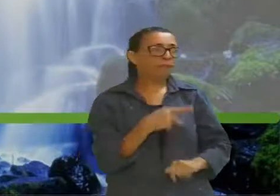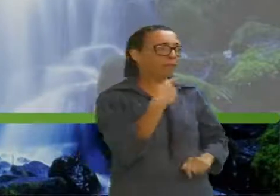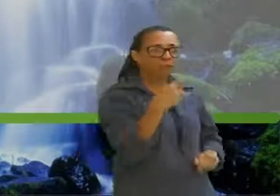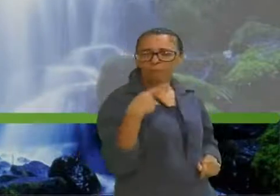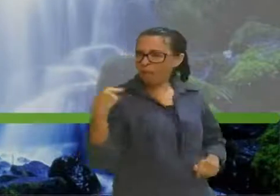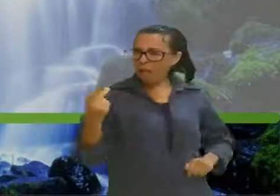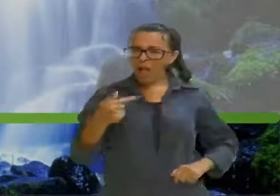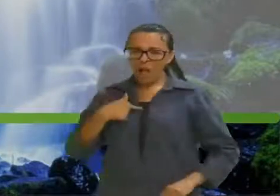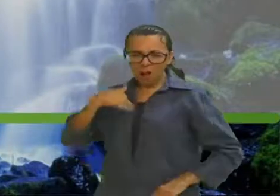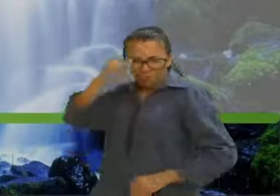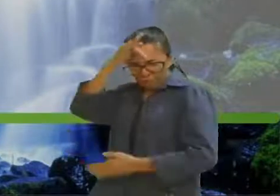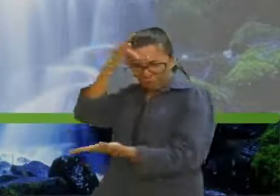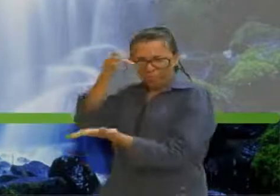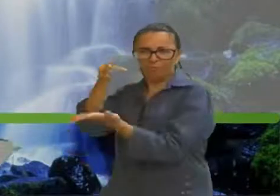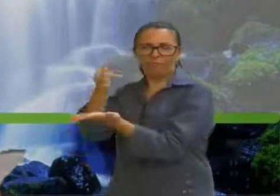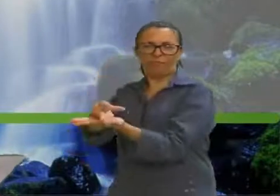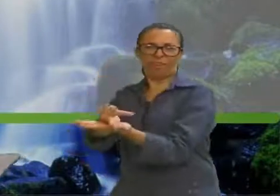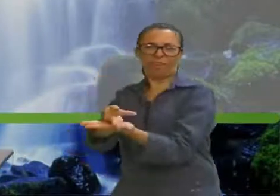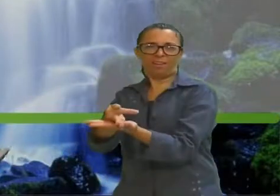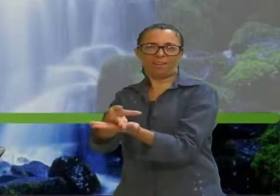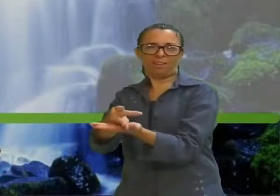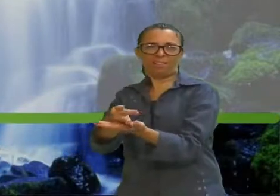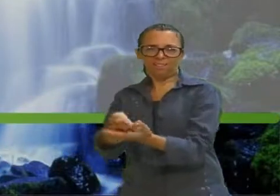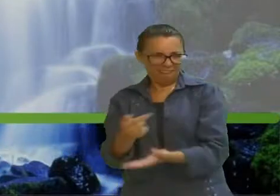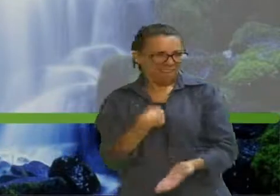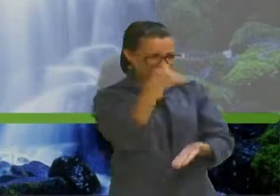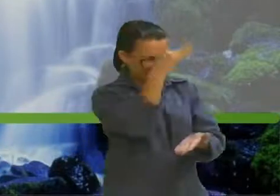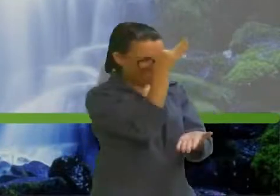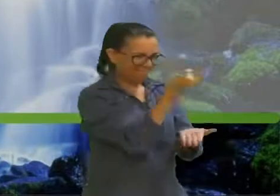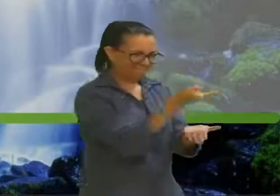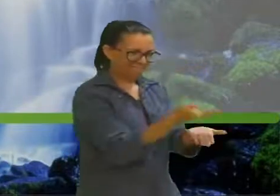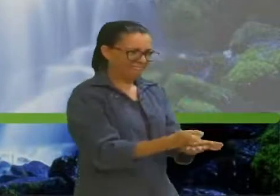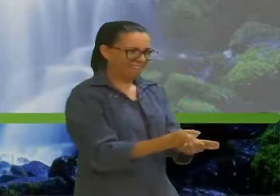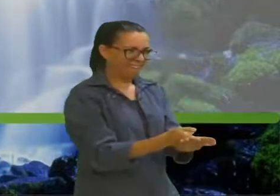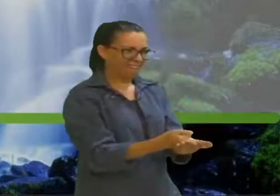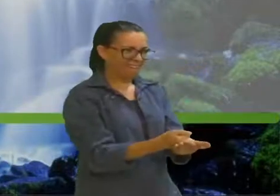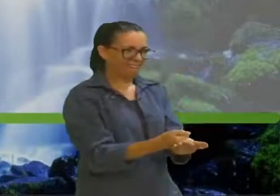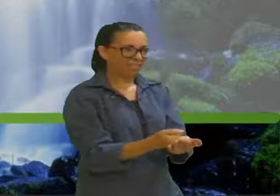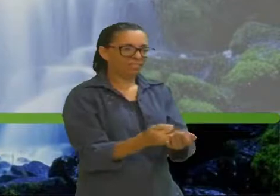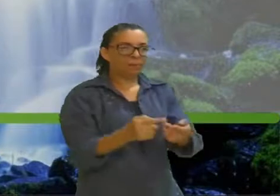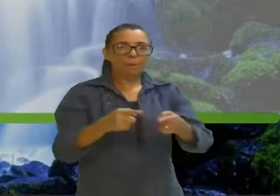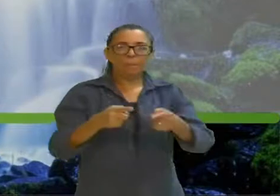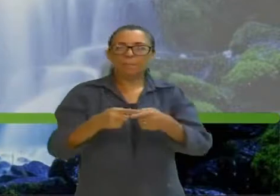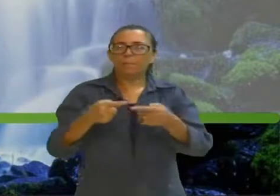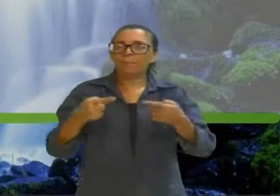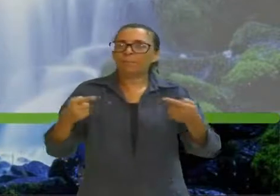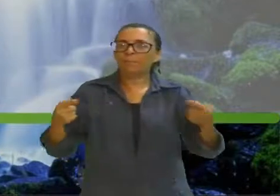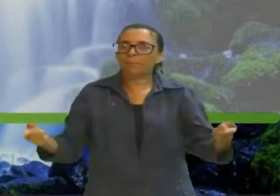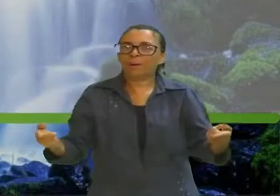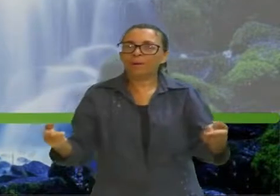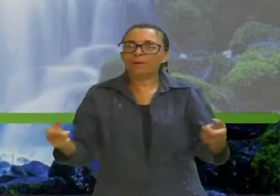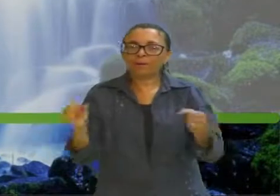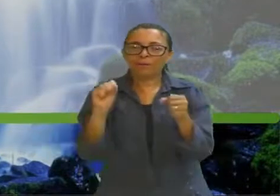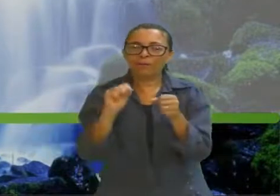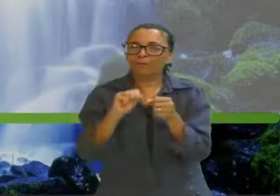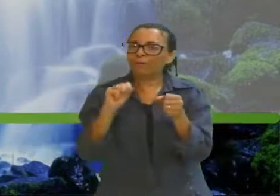você dizemos que temos fé, mas os frutos, as